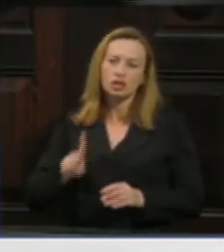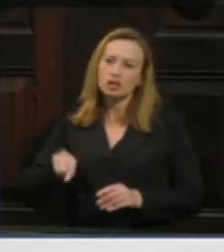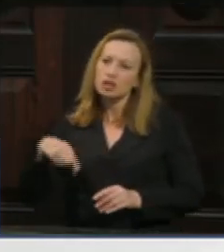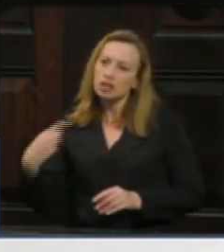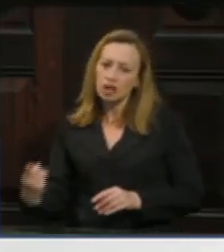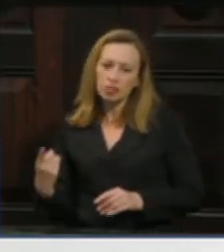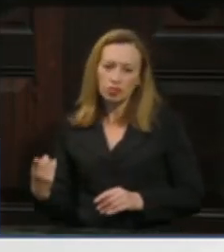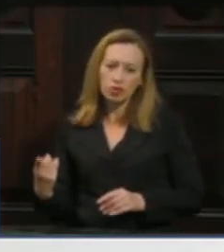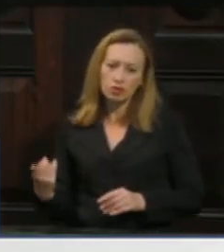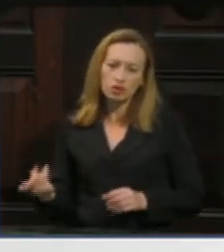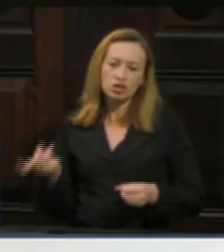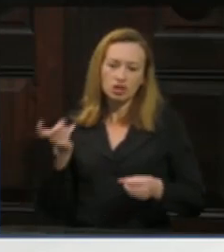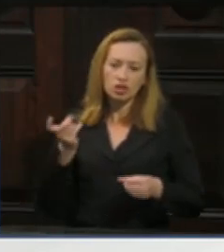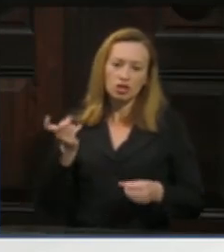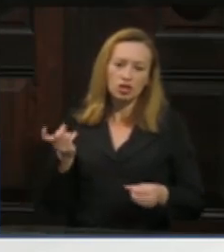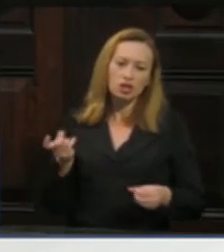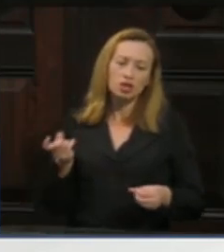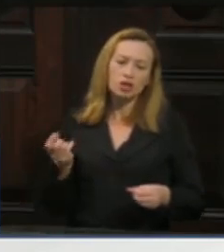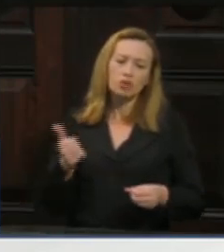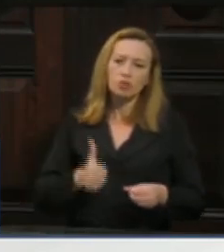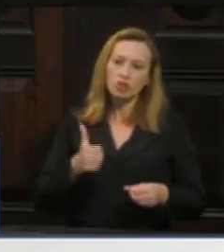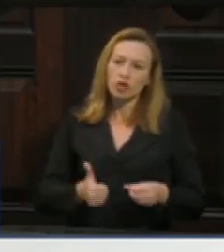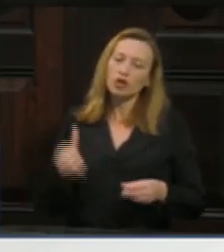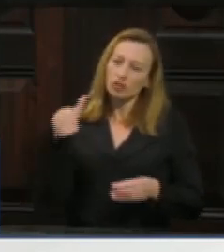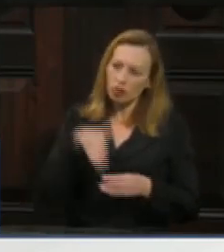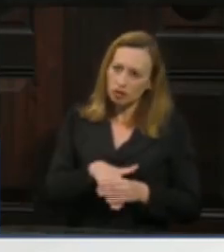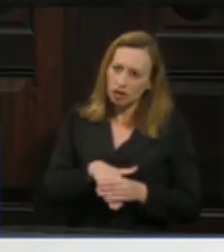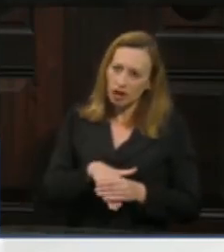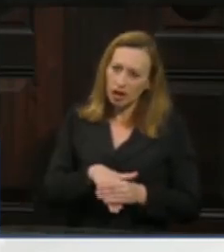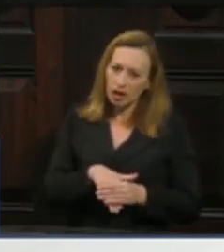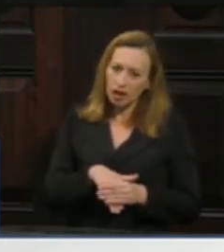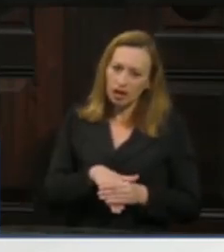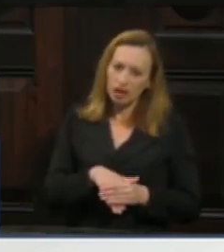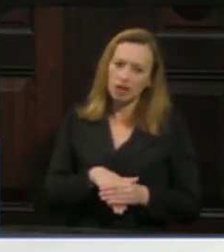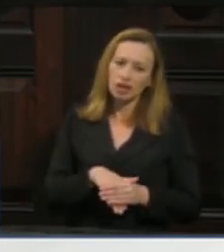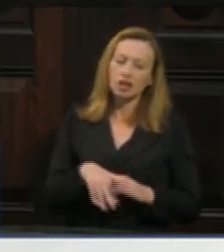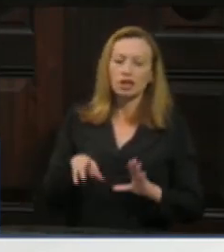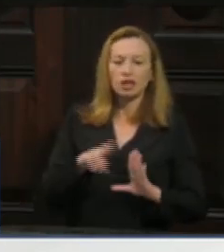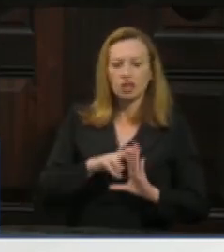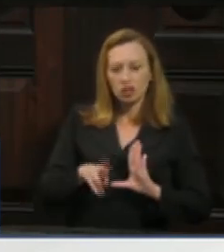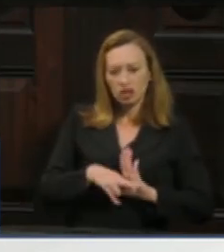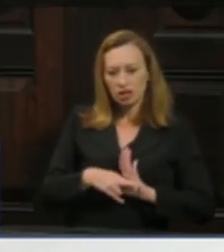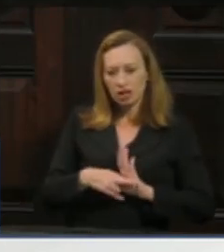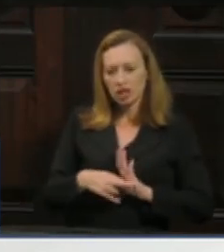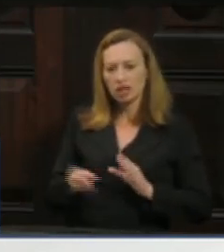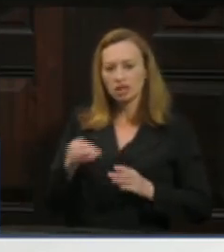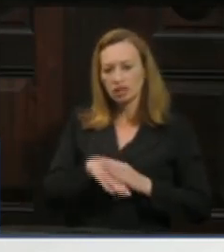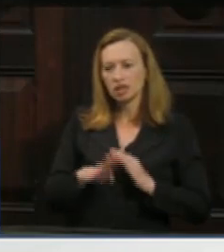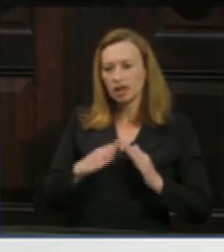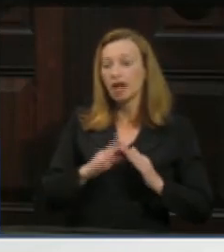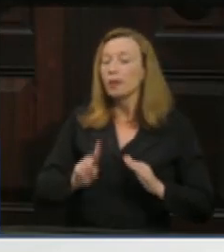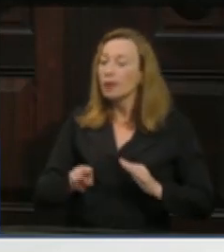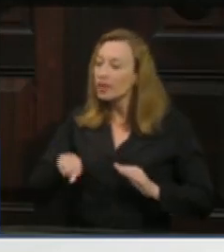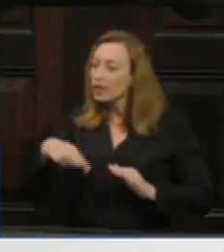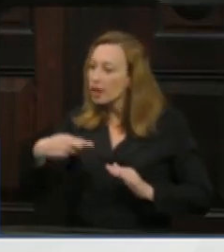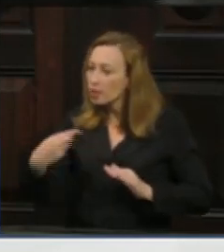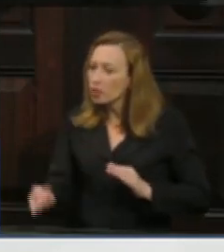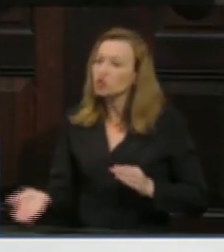programa, serão encaminhadas à Comissão de Normas Internas e